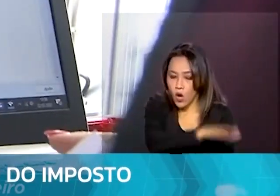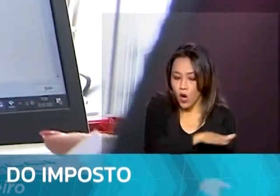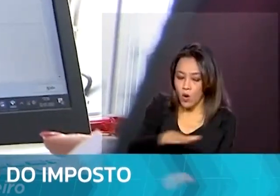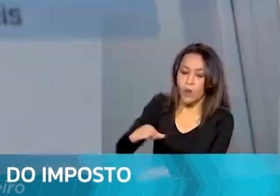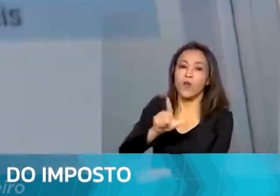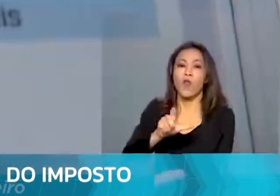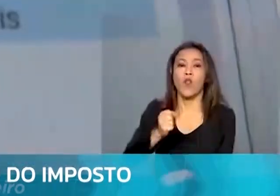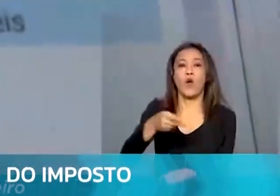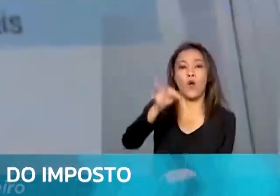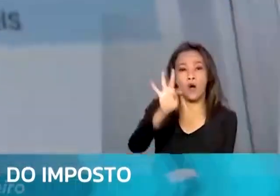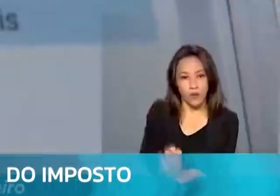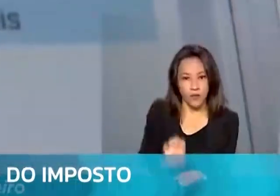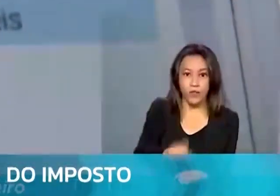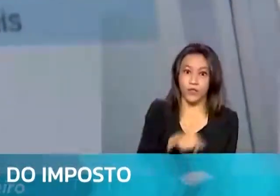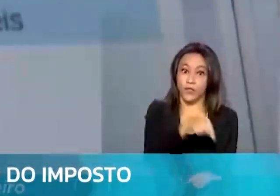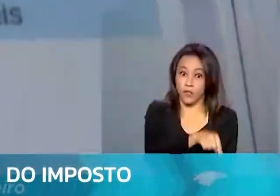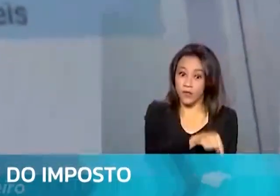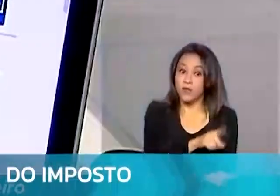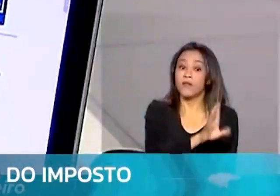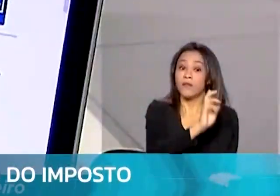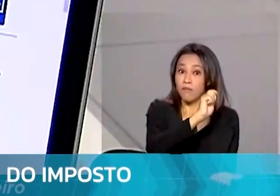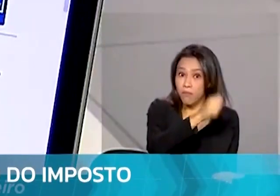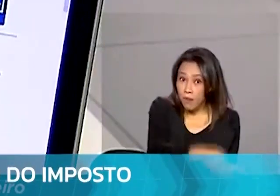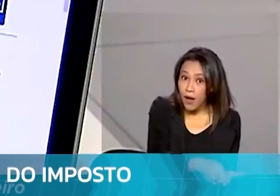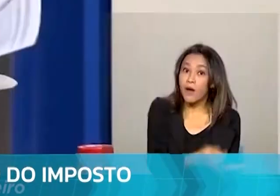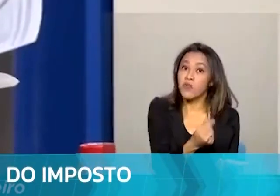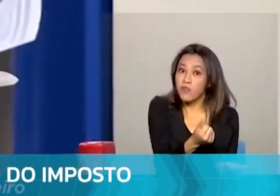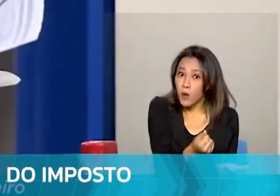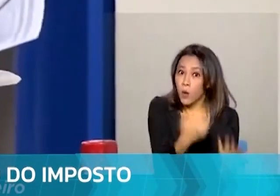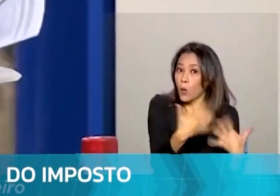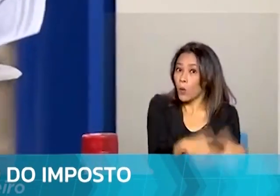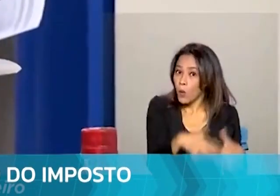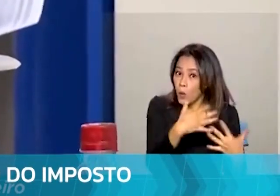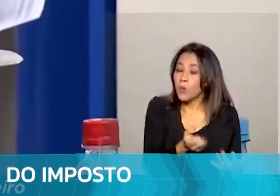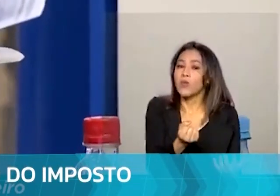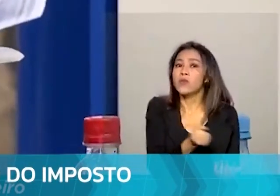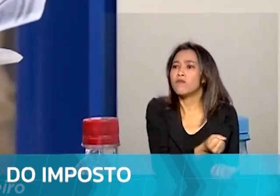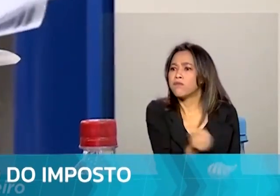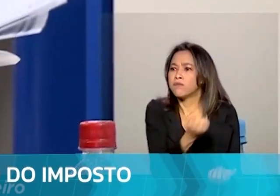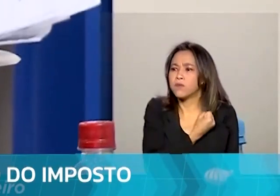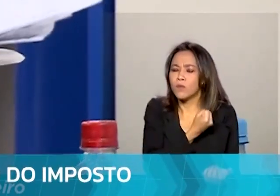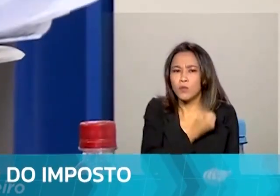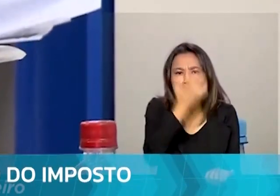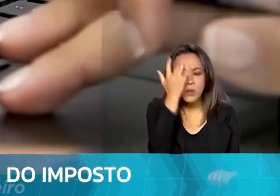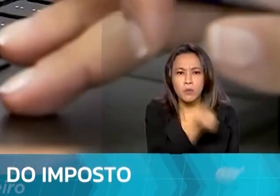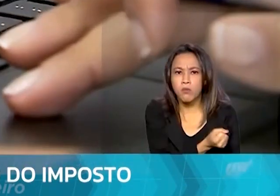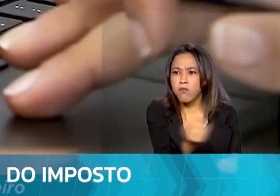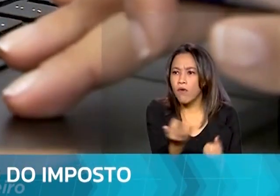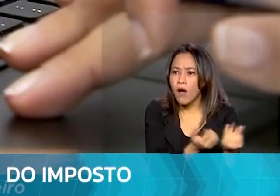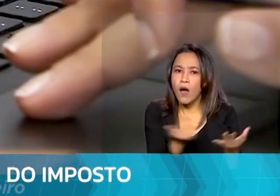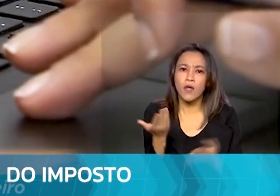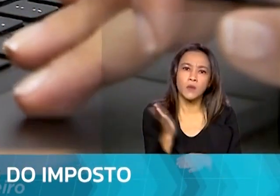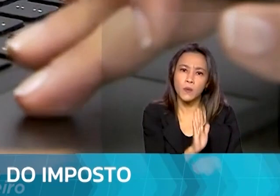quem teve um rendimento acima de 28 mil reais em 2021 contribuintes que receberam rendimentos isentos não-tributáveis